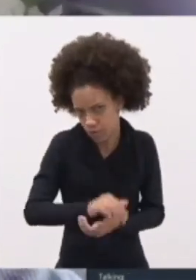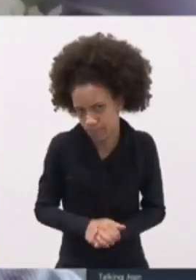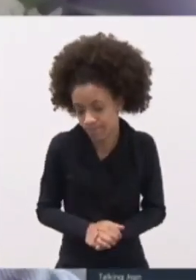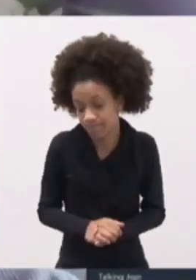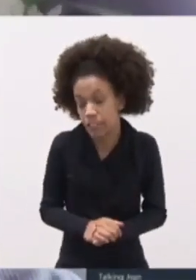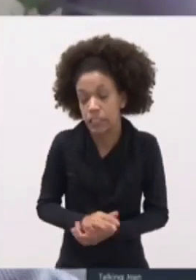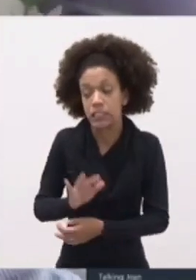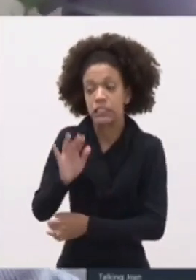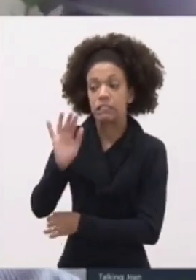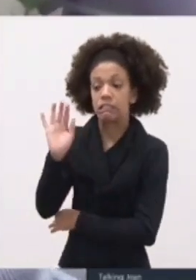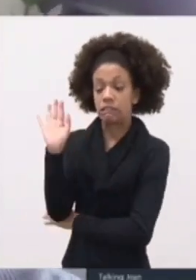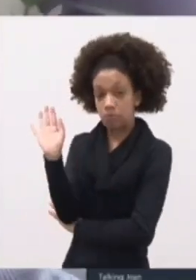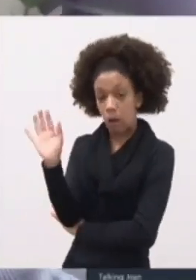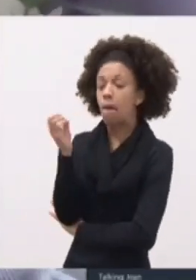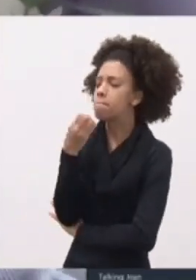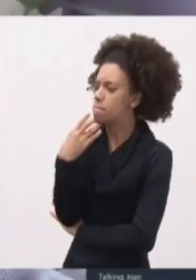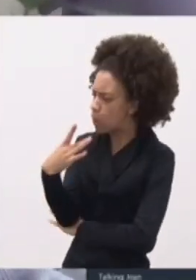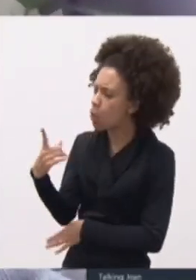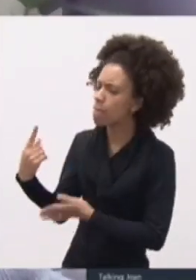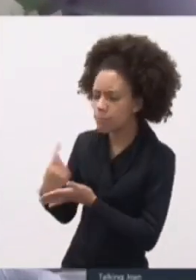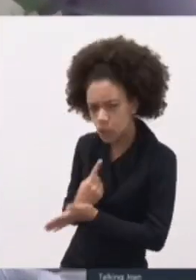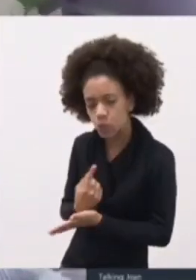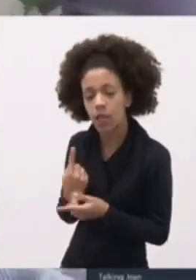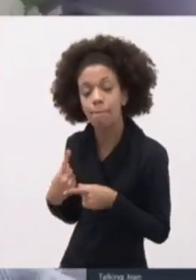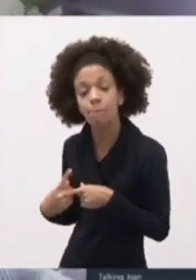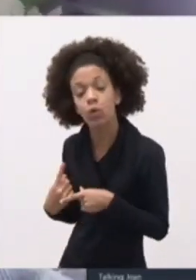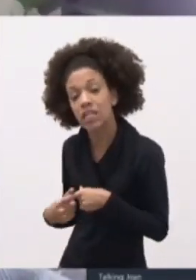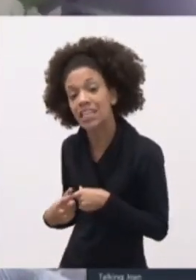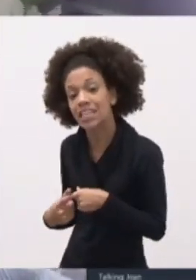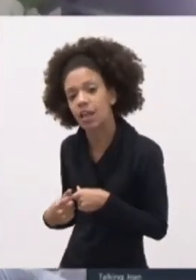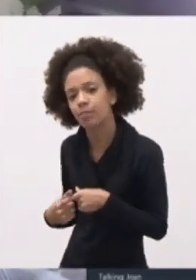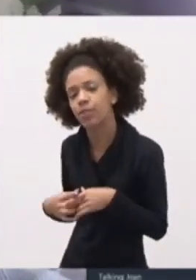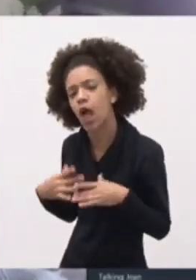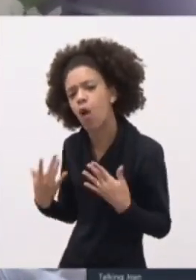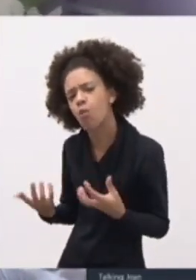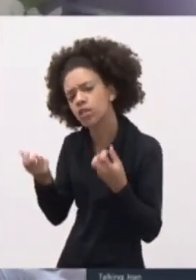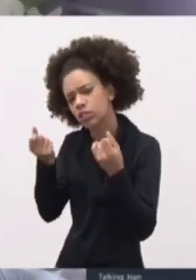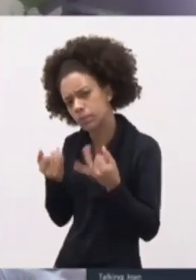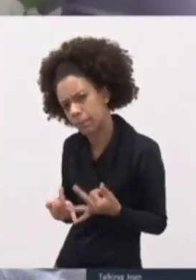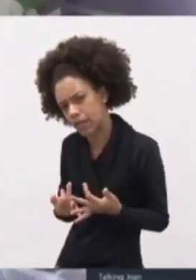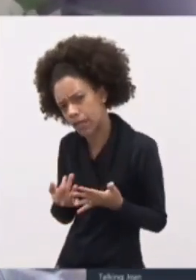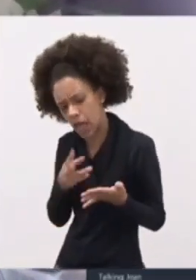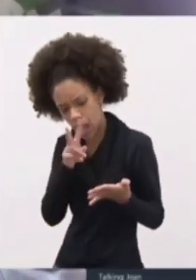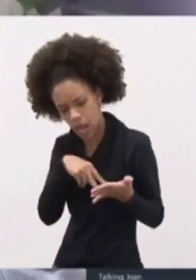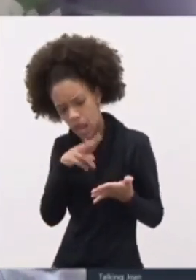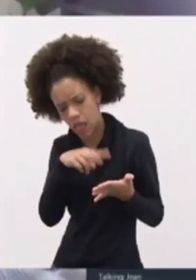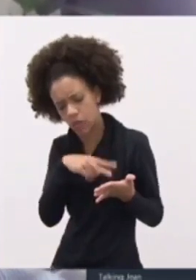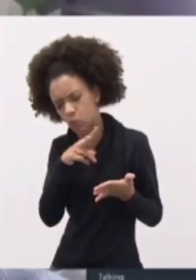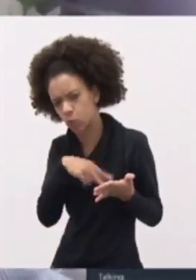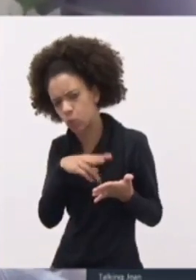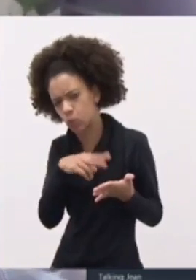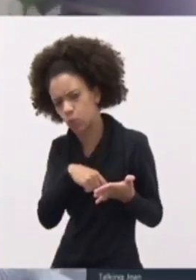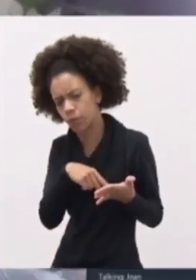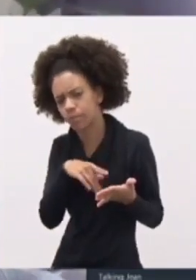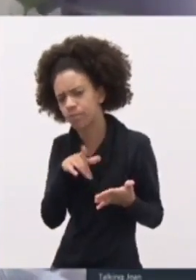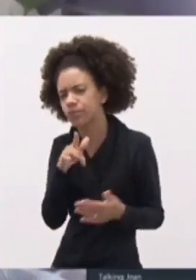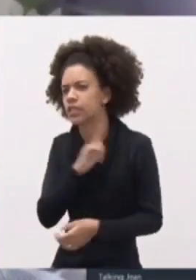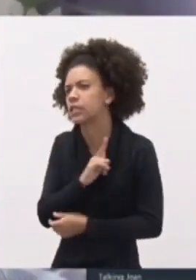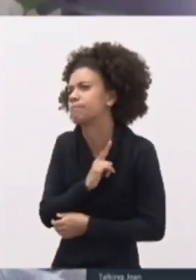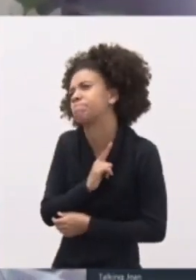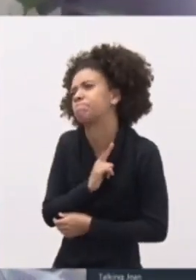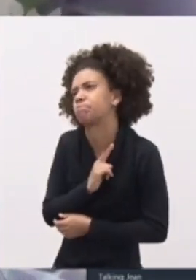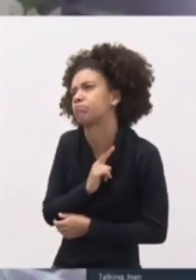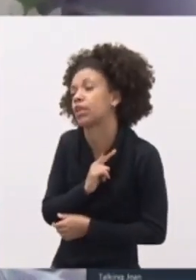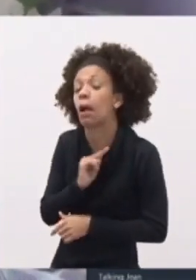Daisy, é boa a sua pergunta, porque assim, quando a gente fala em leitura, né, você